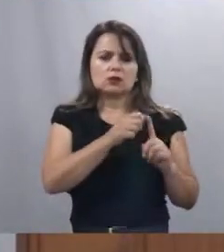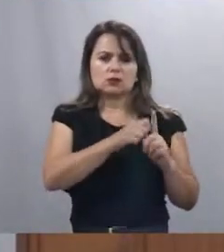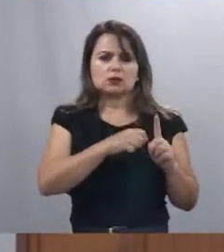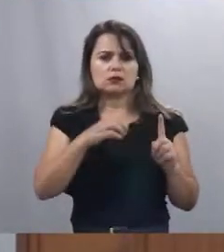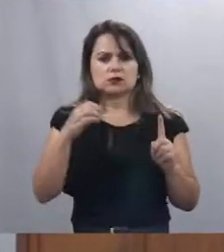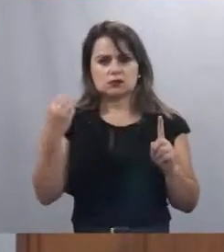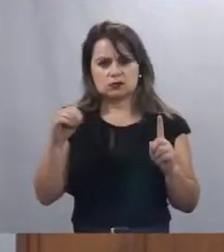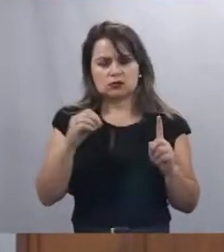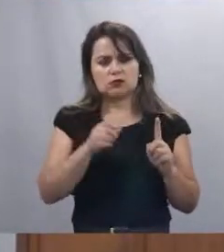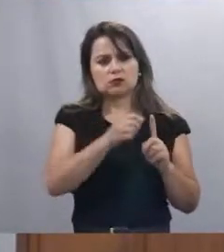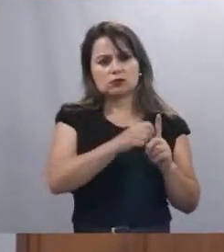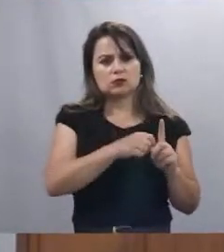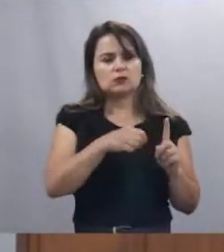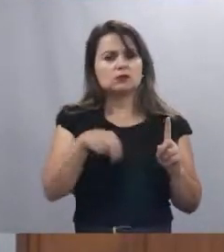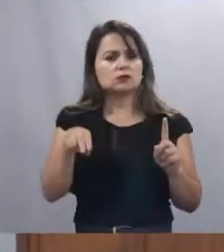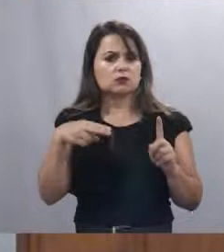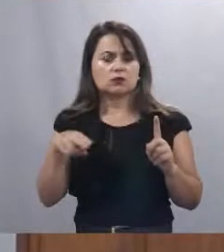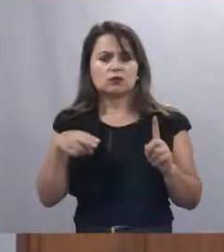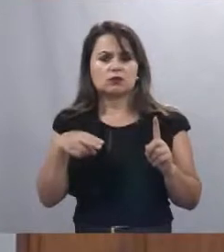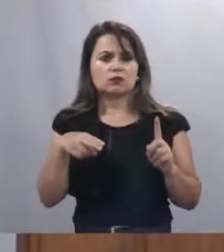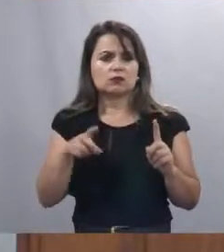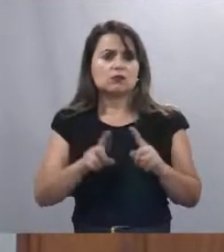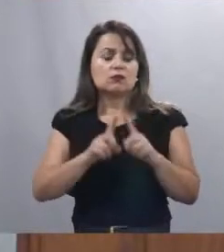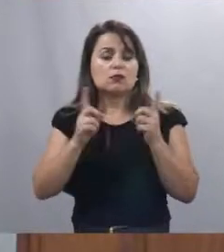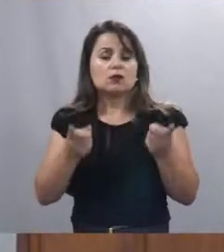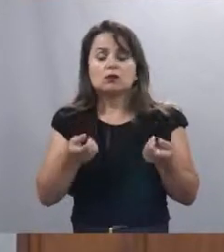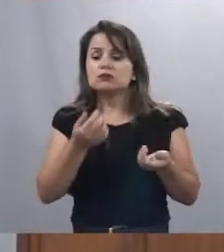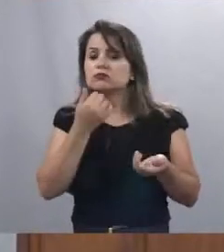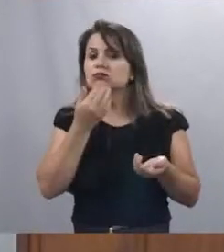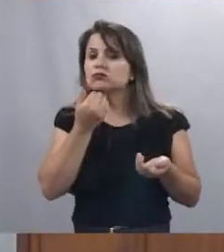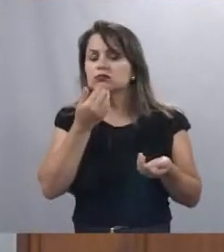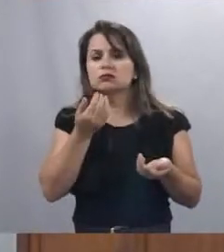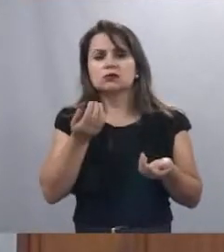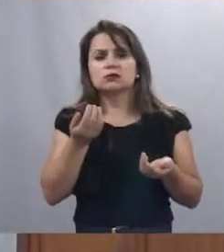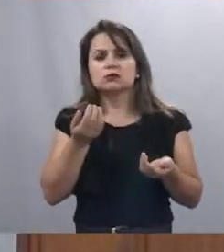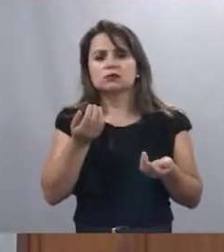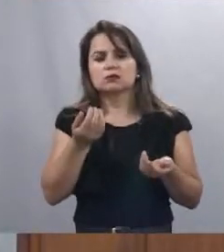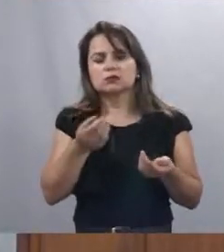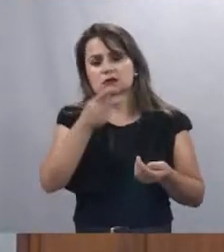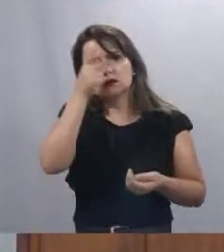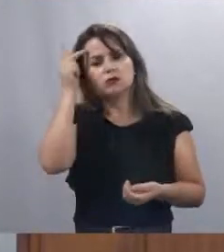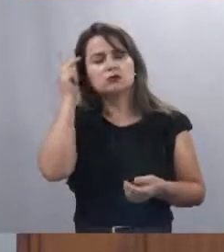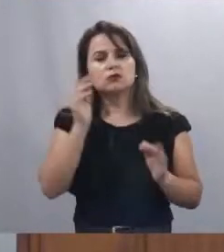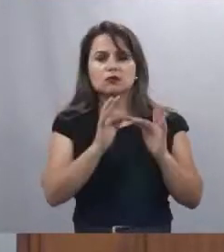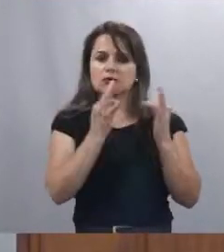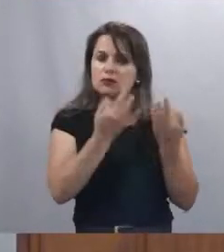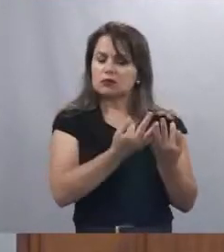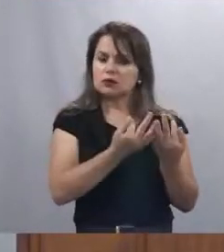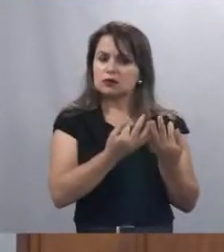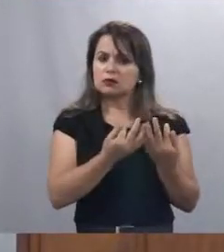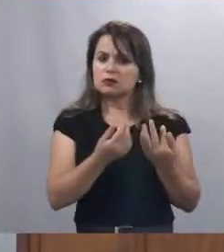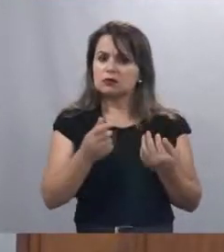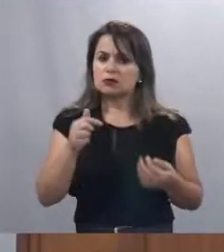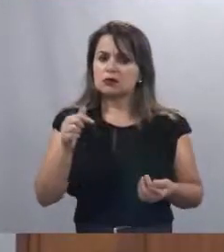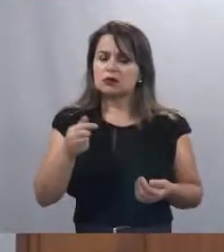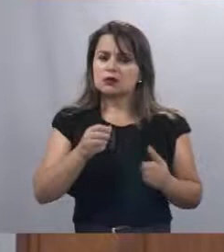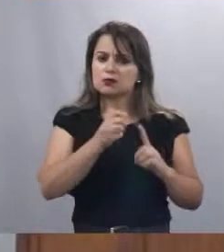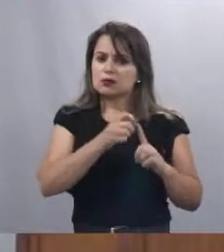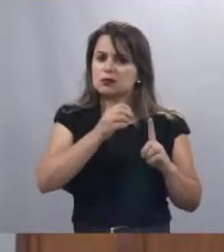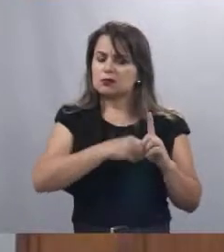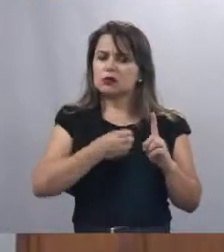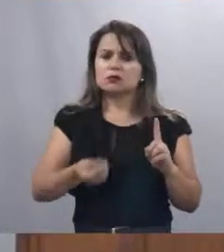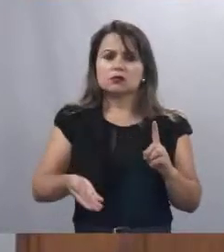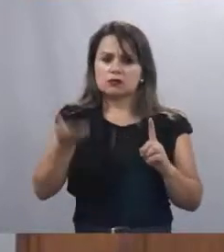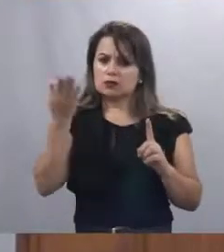esses meses sem receber. Então, hoje, isso faz falta para as famílias. E eu coloco aqui no requerimento, como